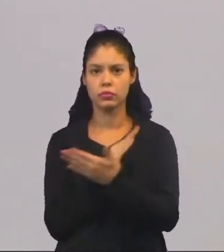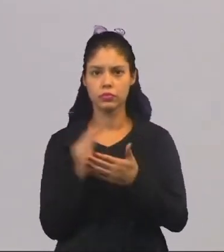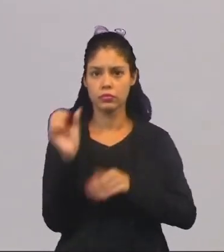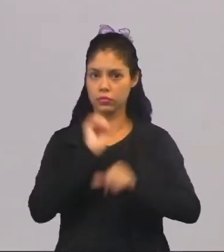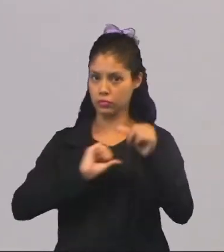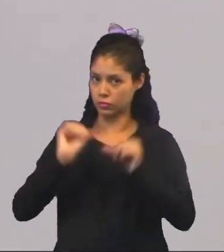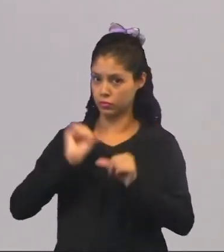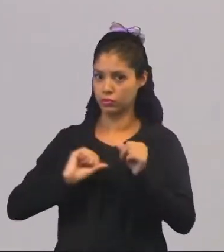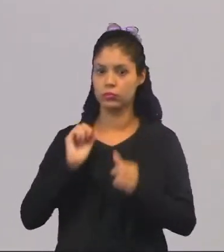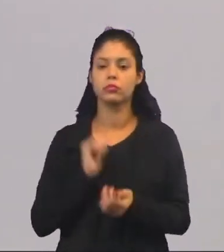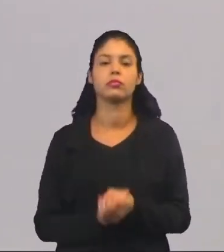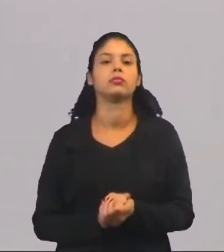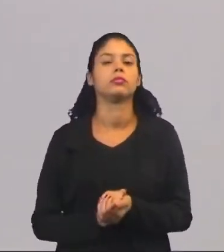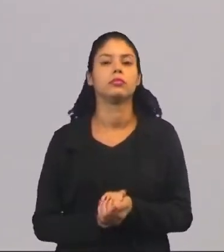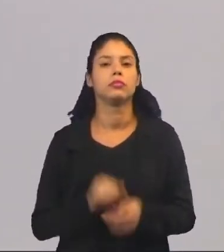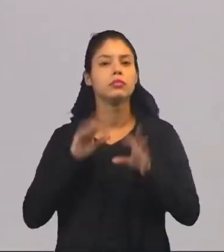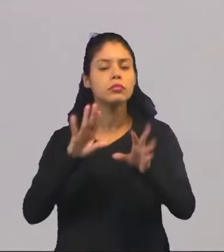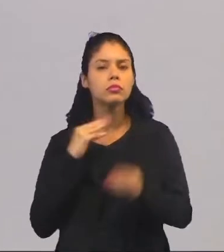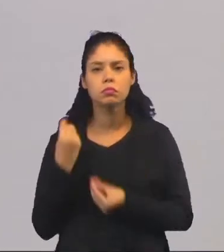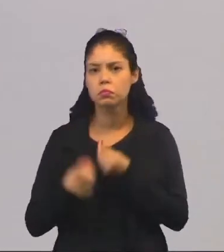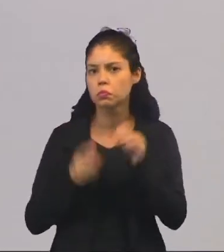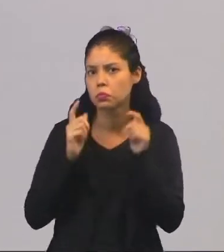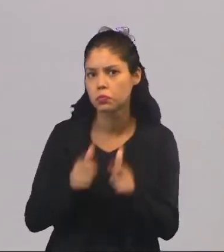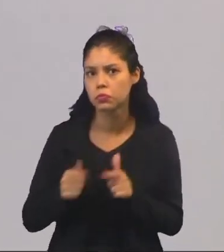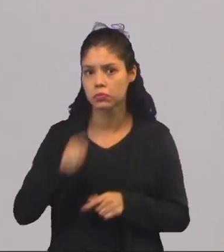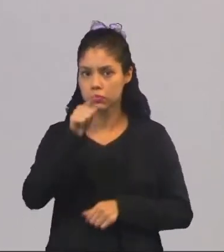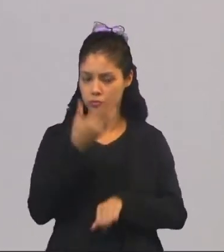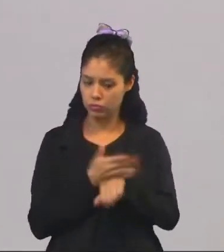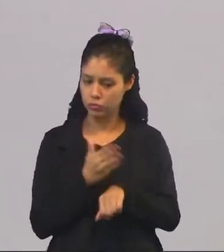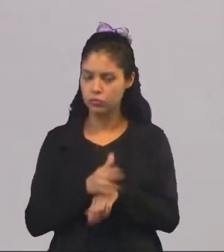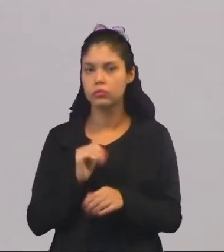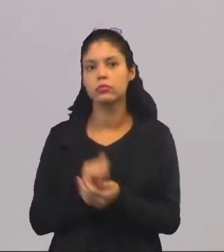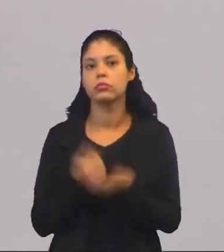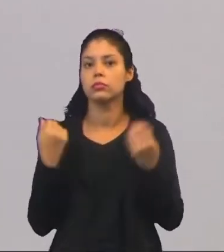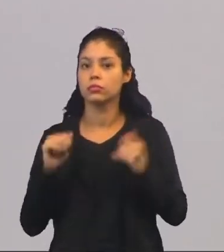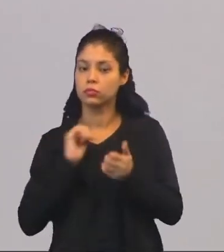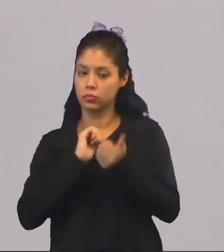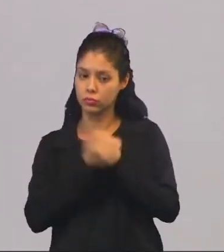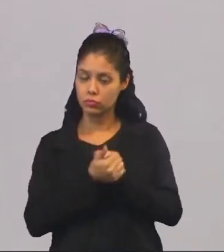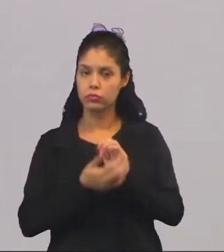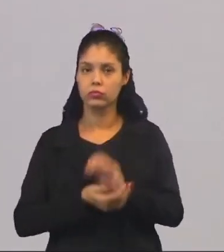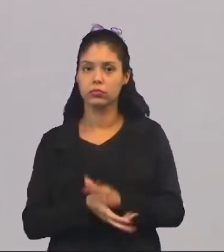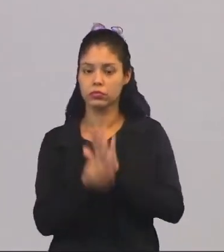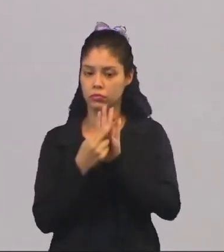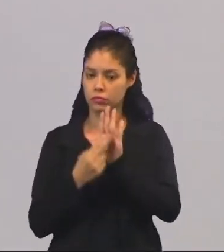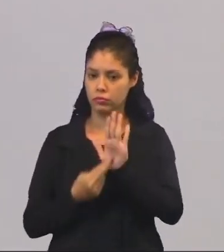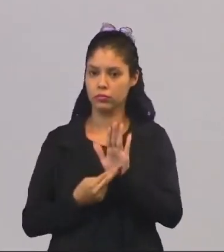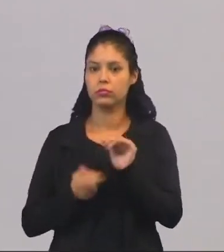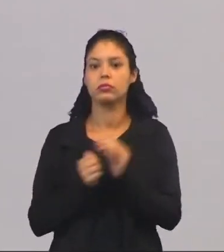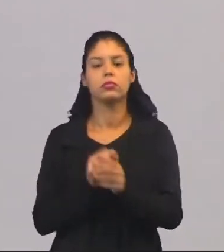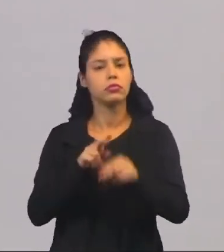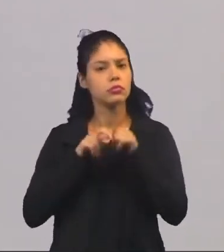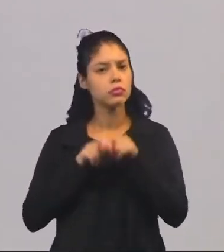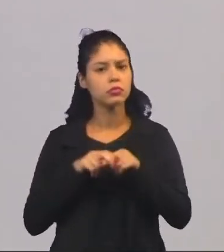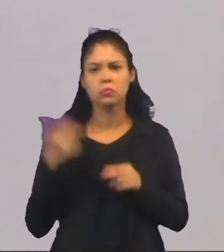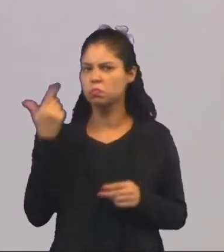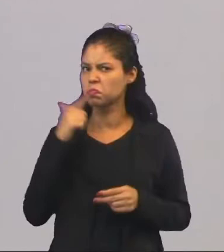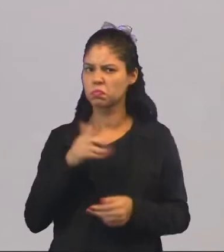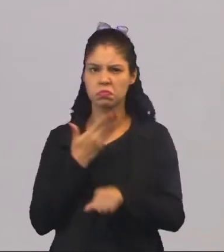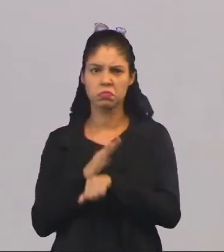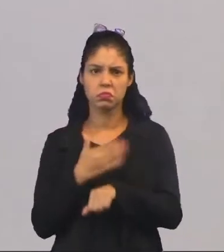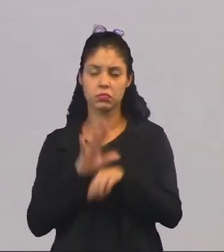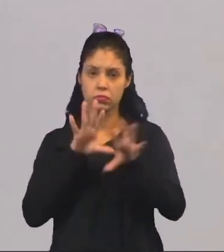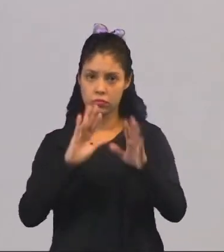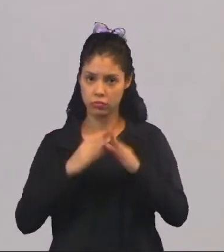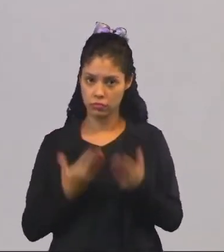vão se moldando e a depender de onde você esteja praticando, você precisa adaptar as regras. Por isso, professor, eu não consigo praticar